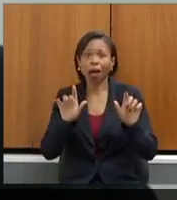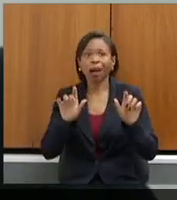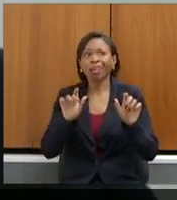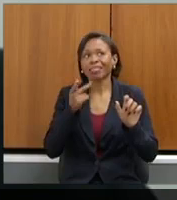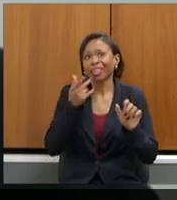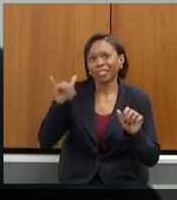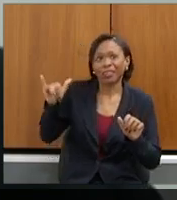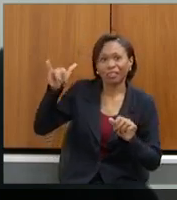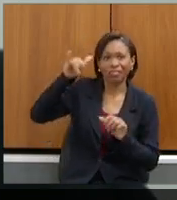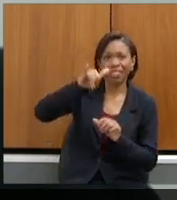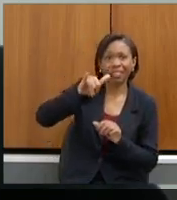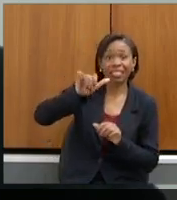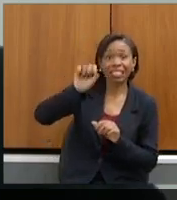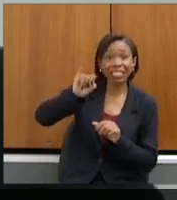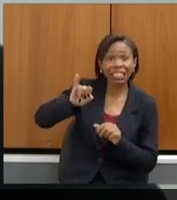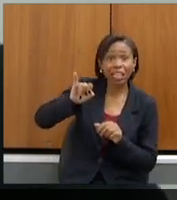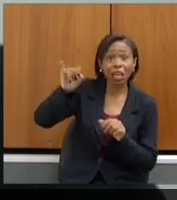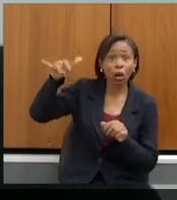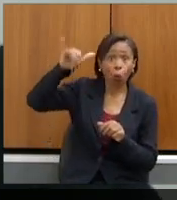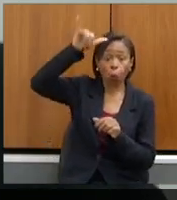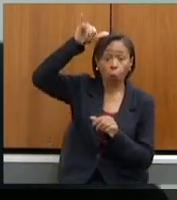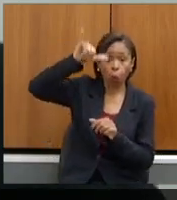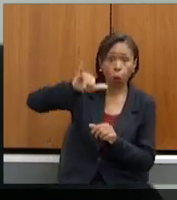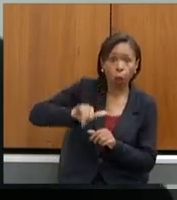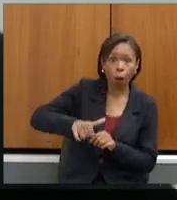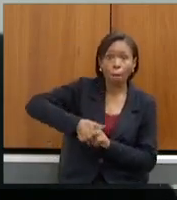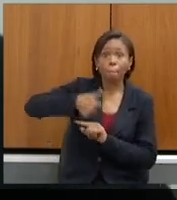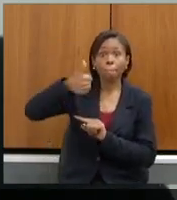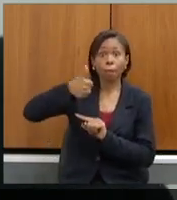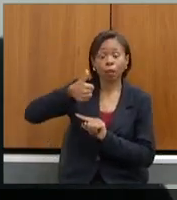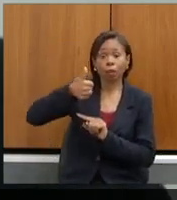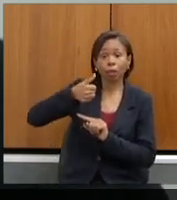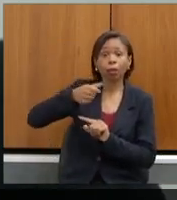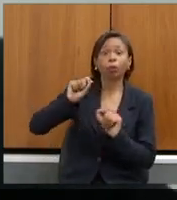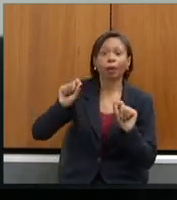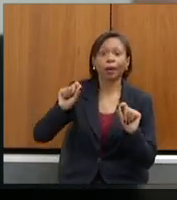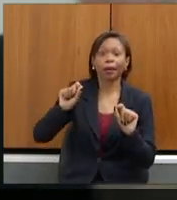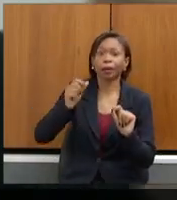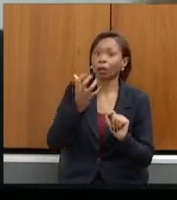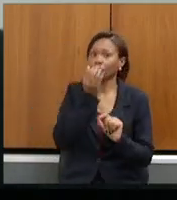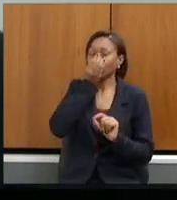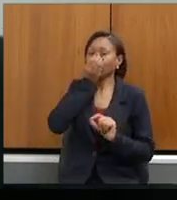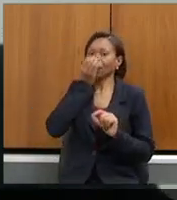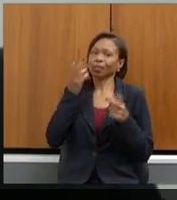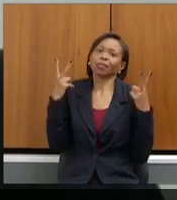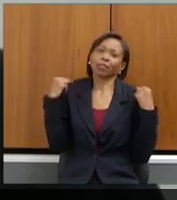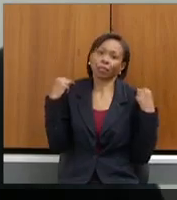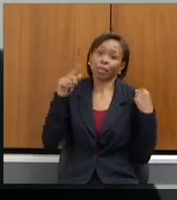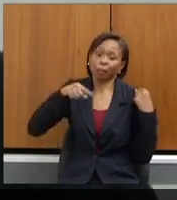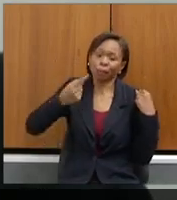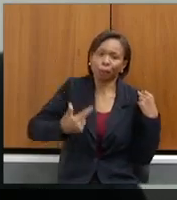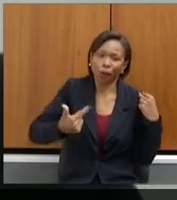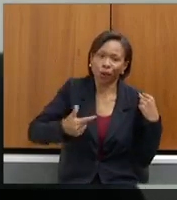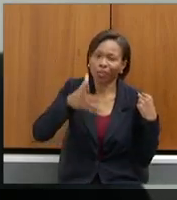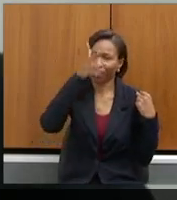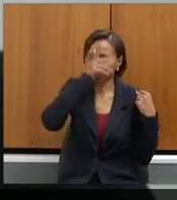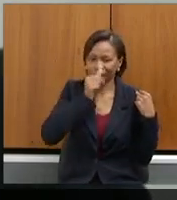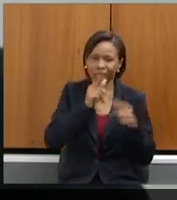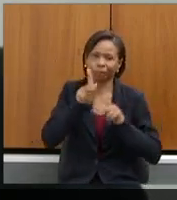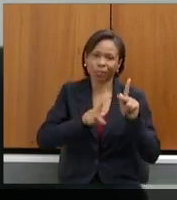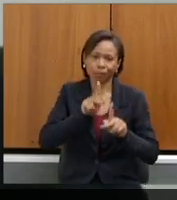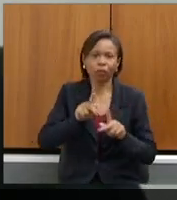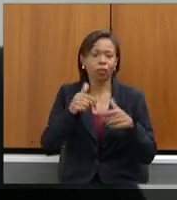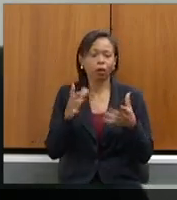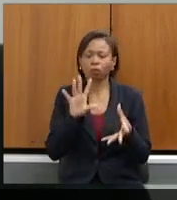primeiro sua máscara na primeira no oxigênio para você que tem condição de salvar outras pessoas Então por fim encerro essa minha colocação e